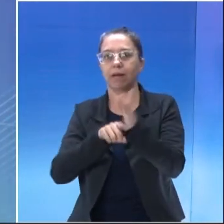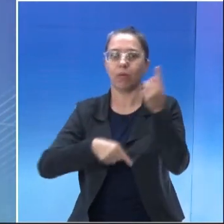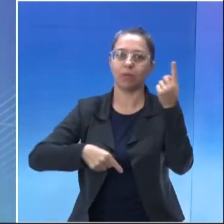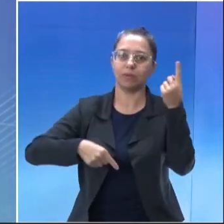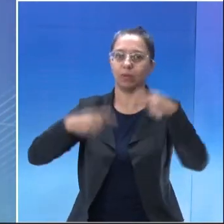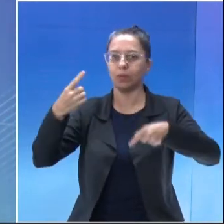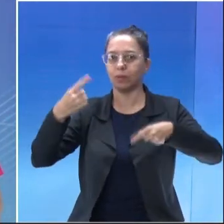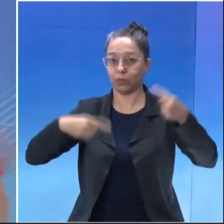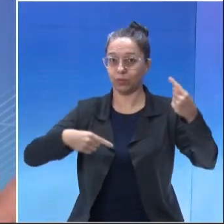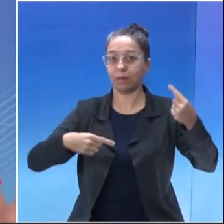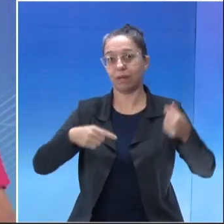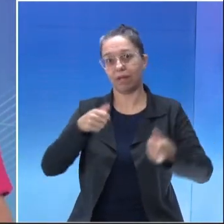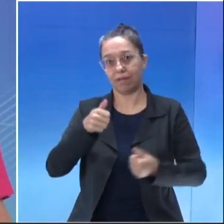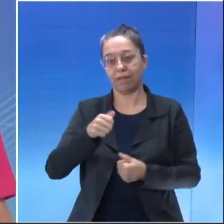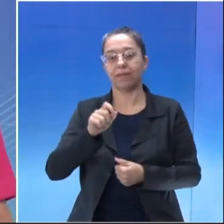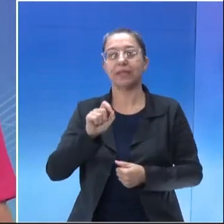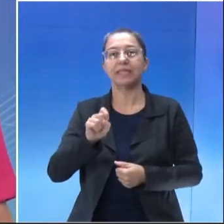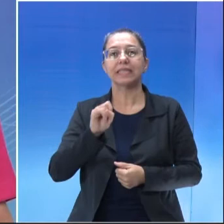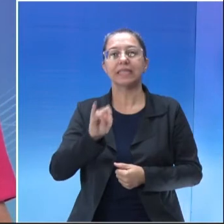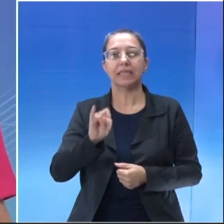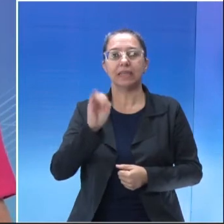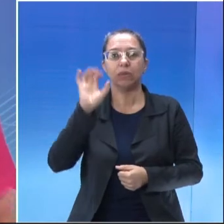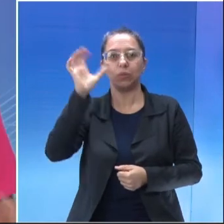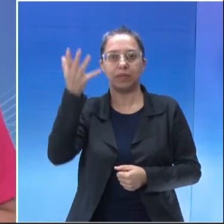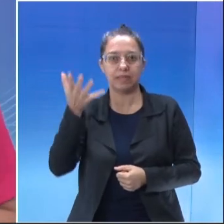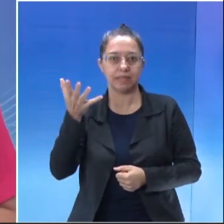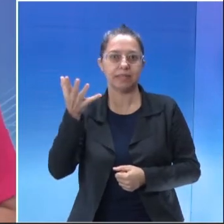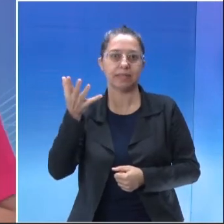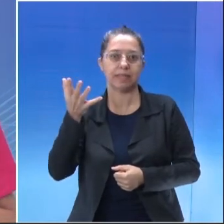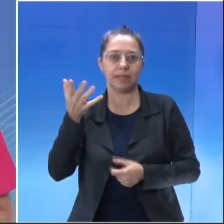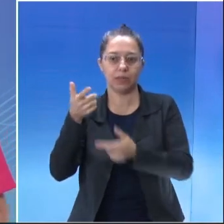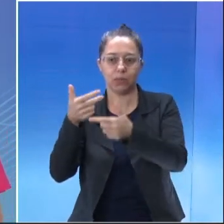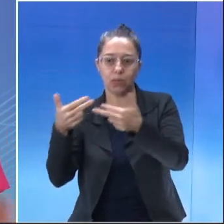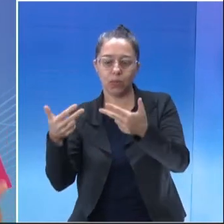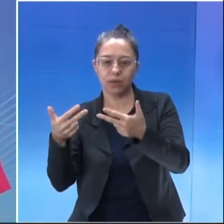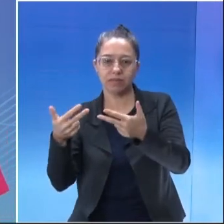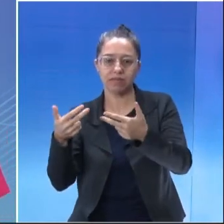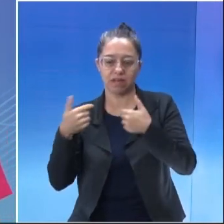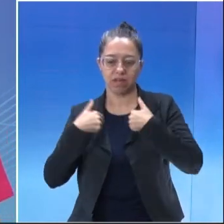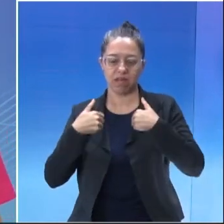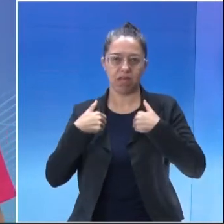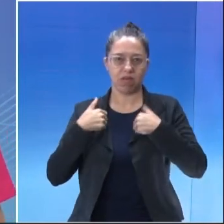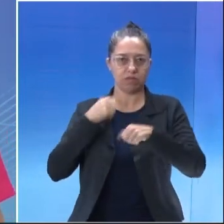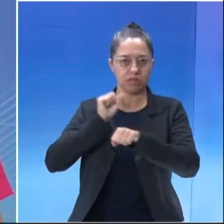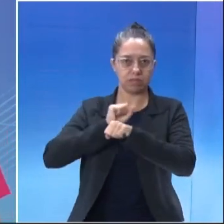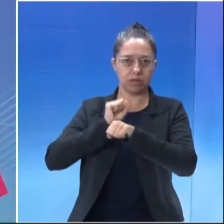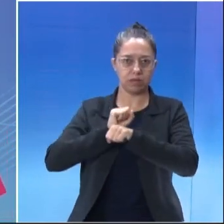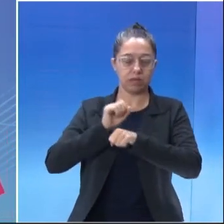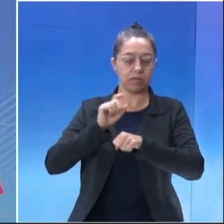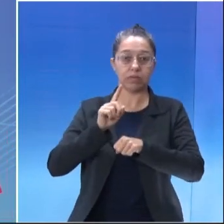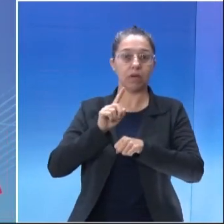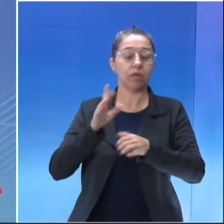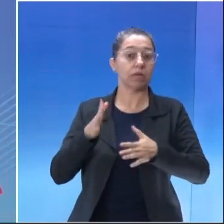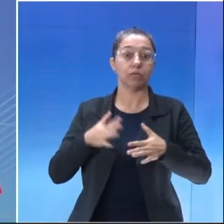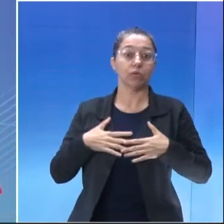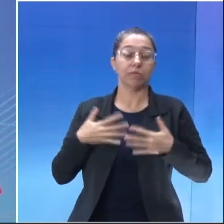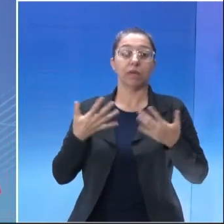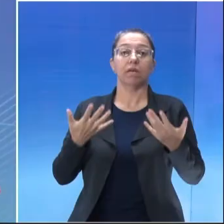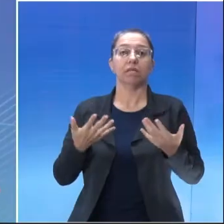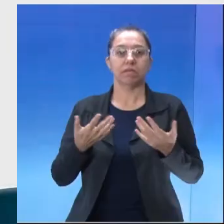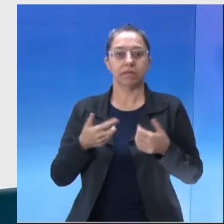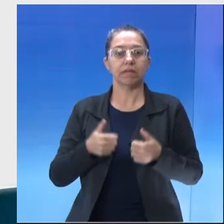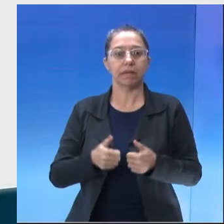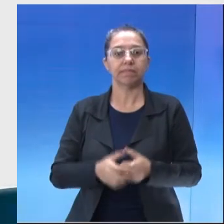oposição, né? Que algo acontece inesperadamente, você não estava esperando, né? Como nós vemos no texto aí